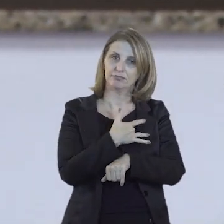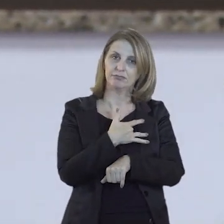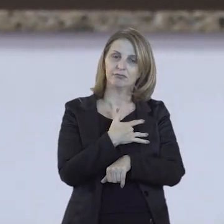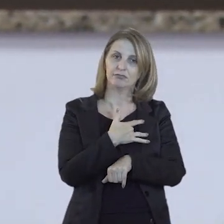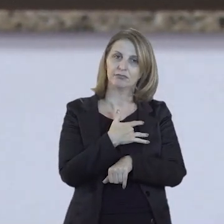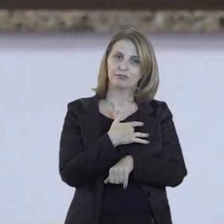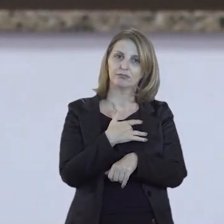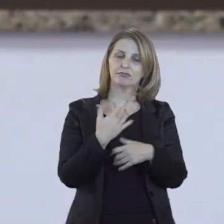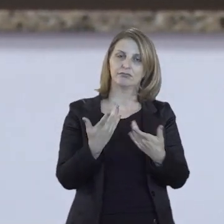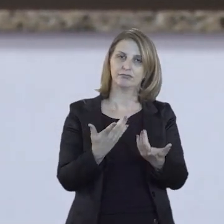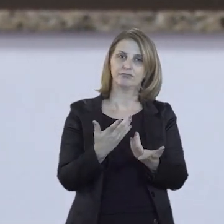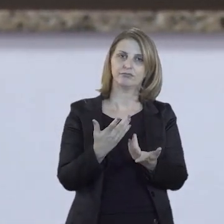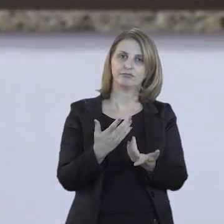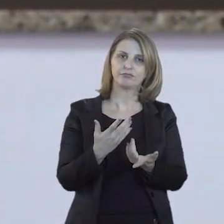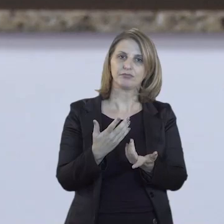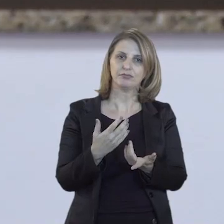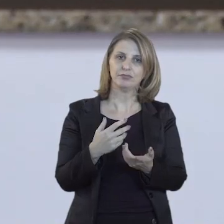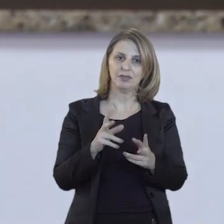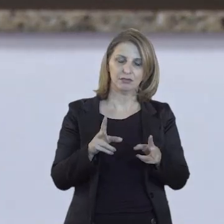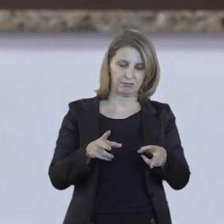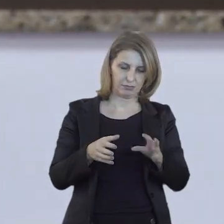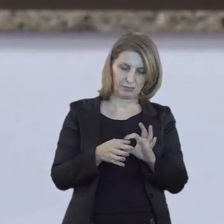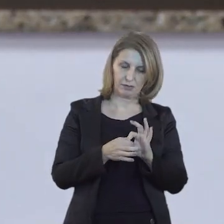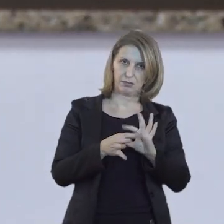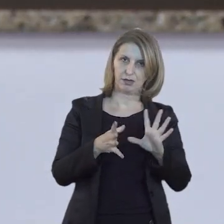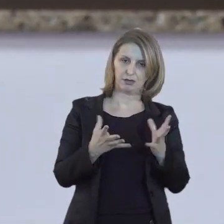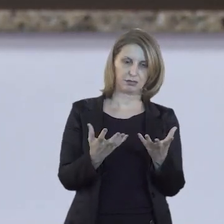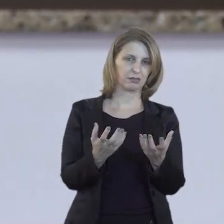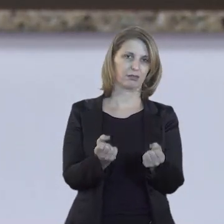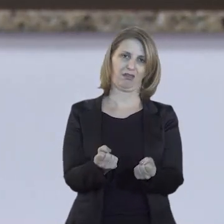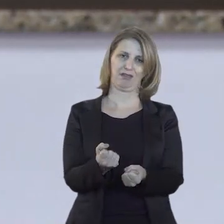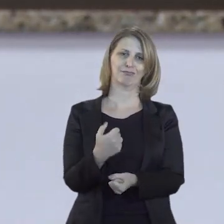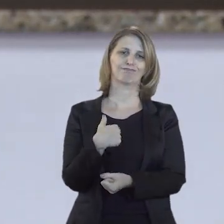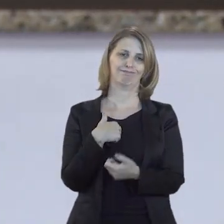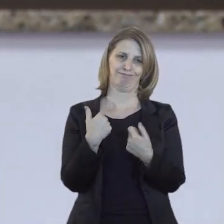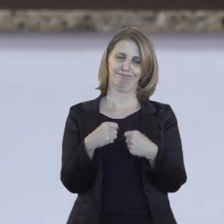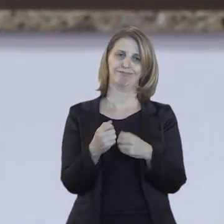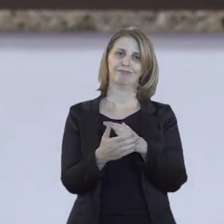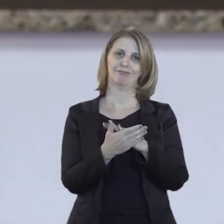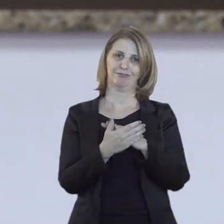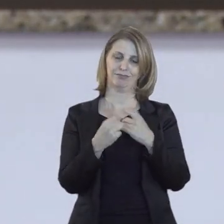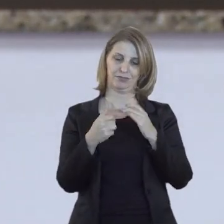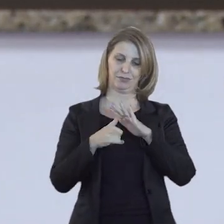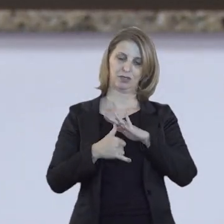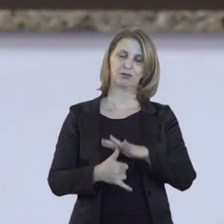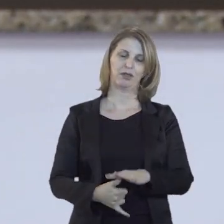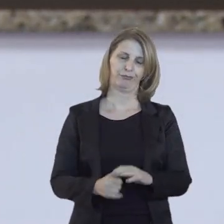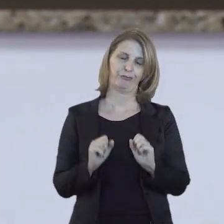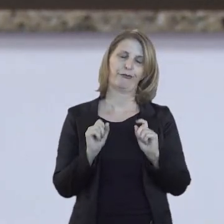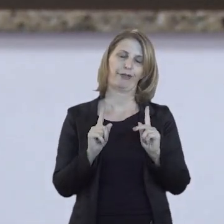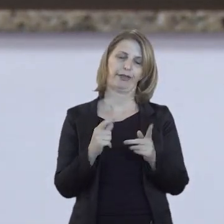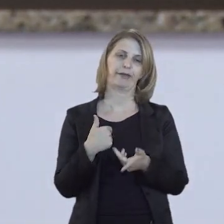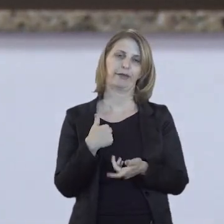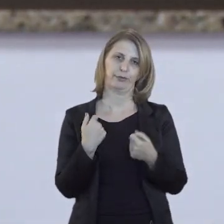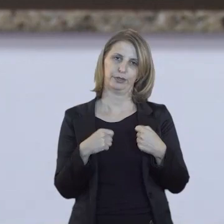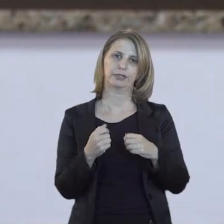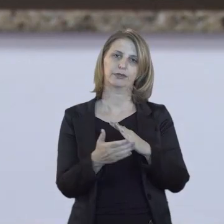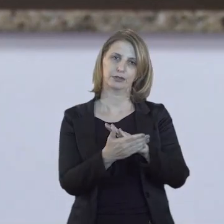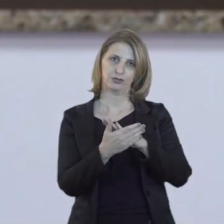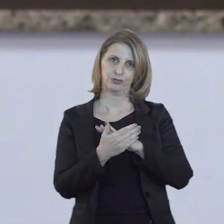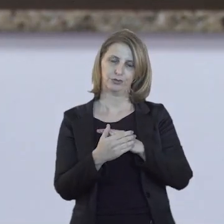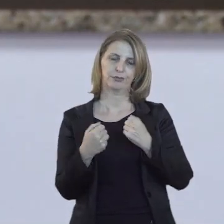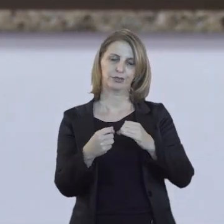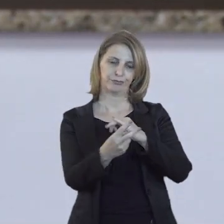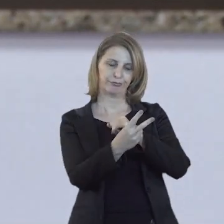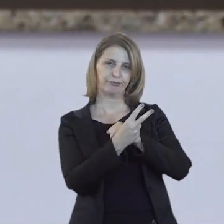humilde enquanto profissional de saúde também, né? Como a Xana colocou, né? De se permitir. Isso é uma questão de humildade,